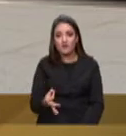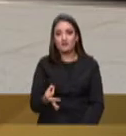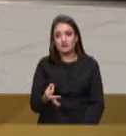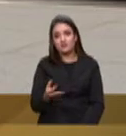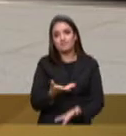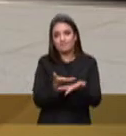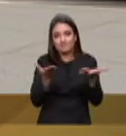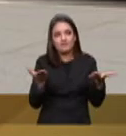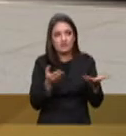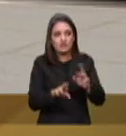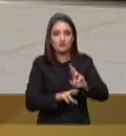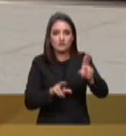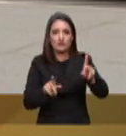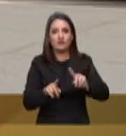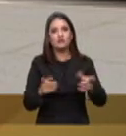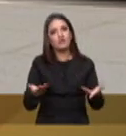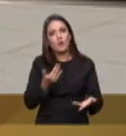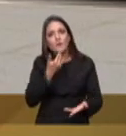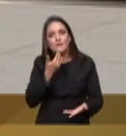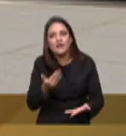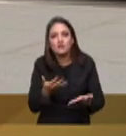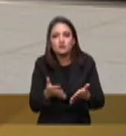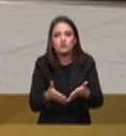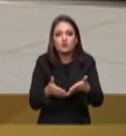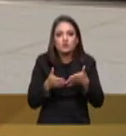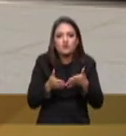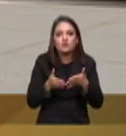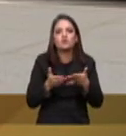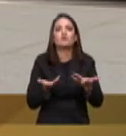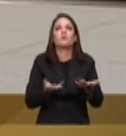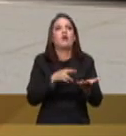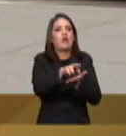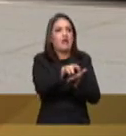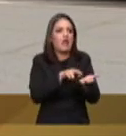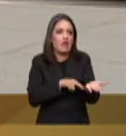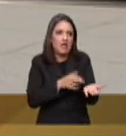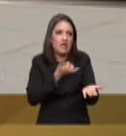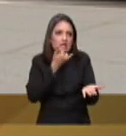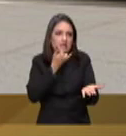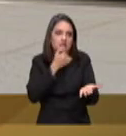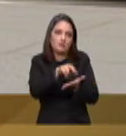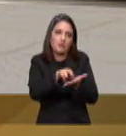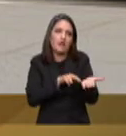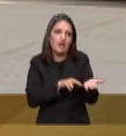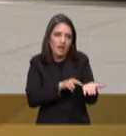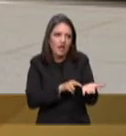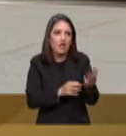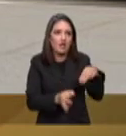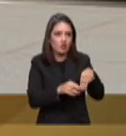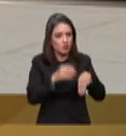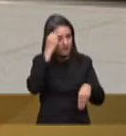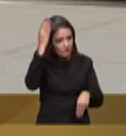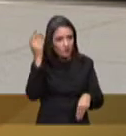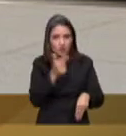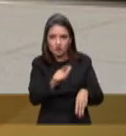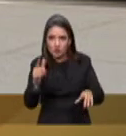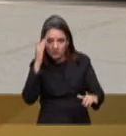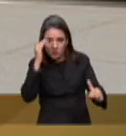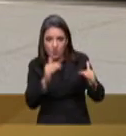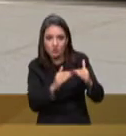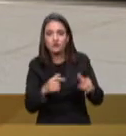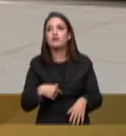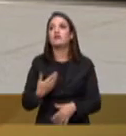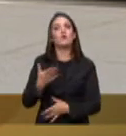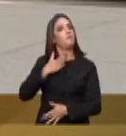diferentes apresentadas, eu peço vênia ao eminente relator e àqueles que o acompanharam para divergir